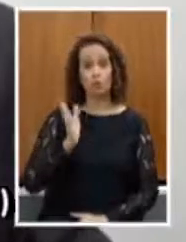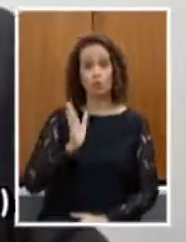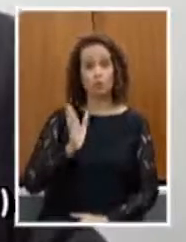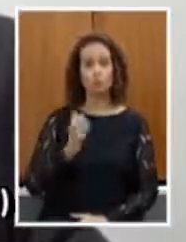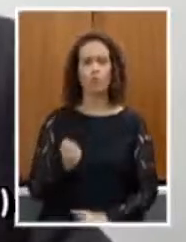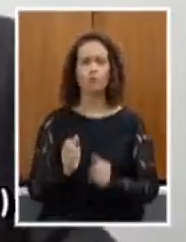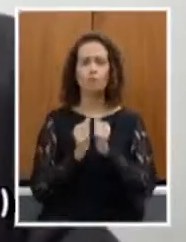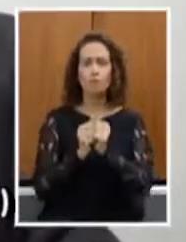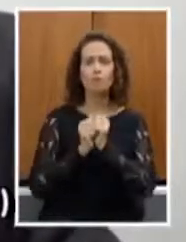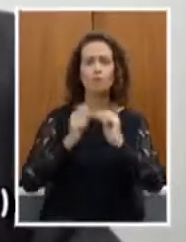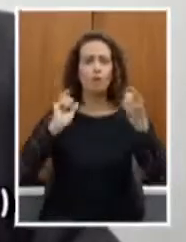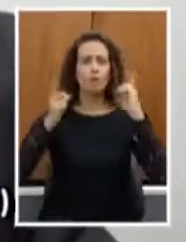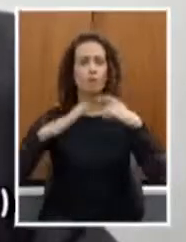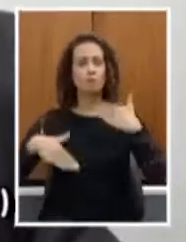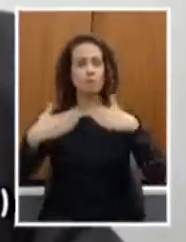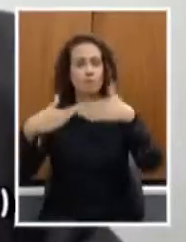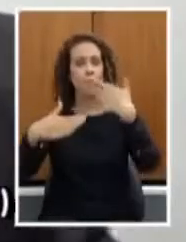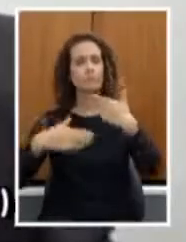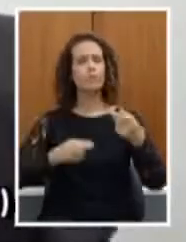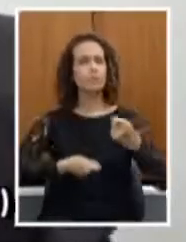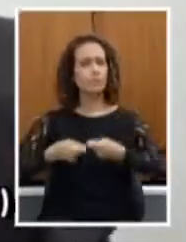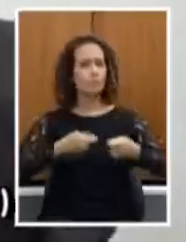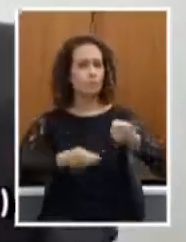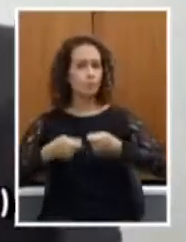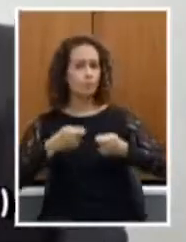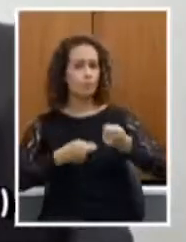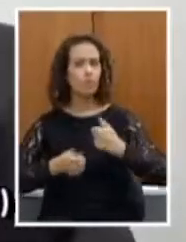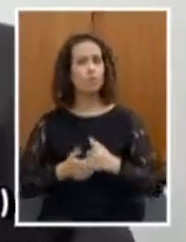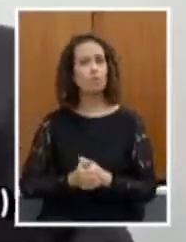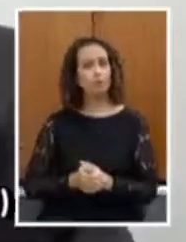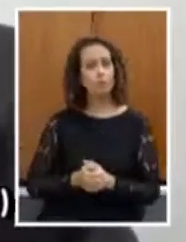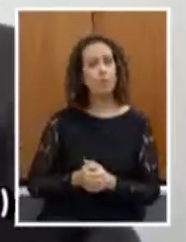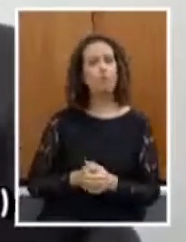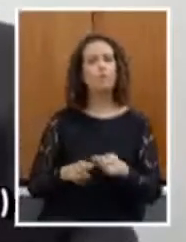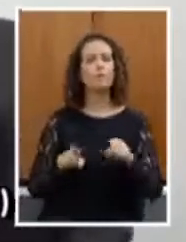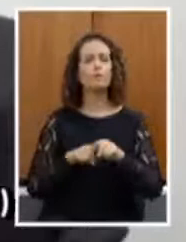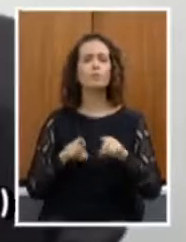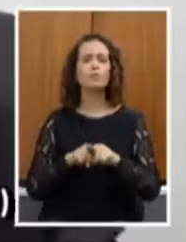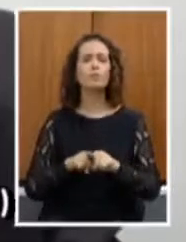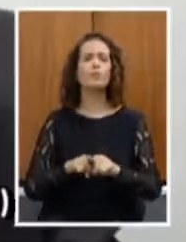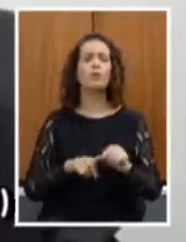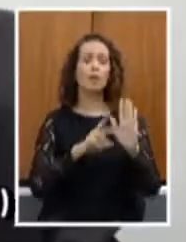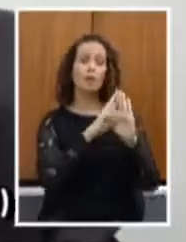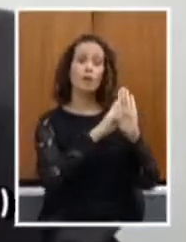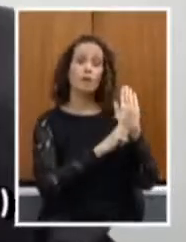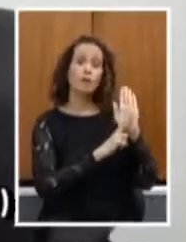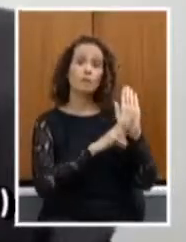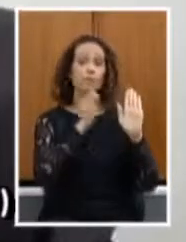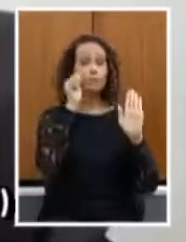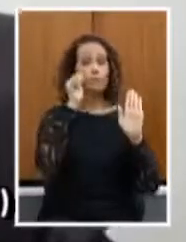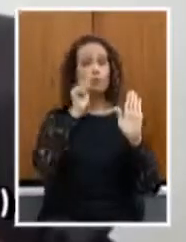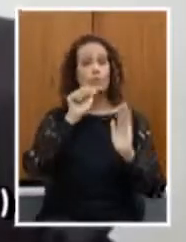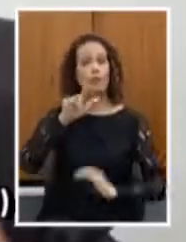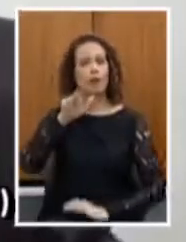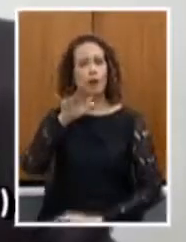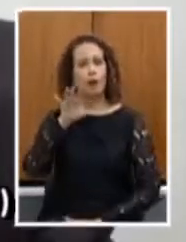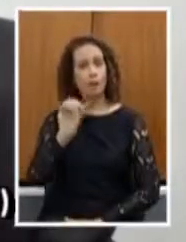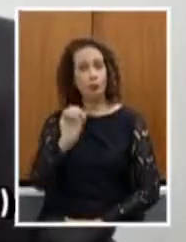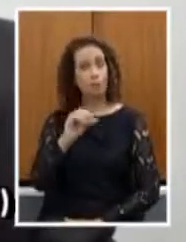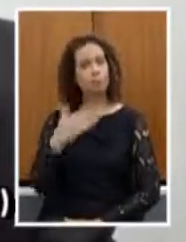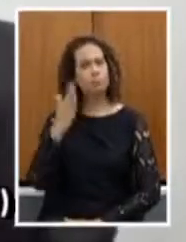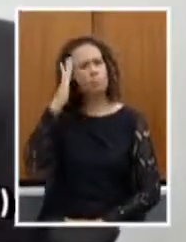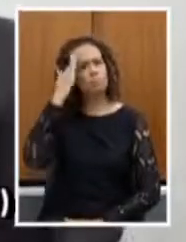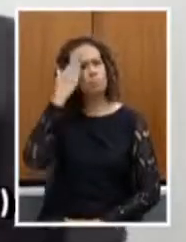do desenvolvimento econômico, presidida pela relatora, presidente, deputada Laura Serrano, que entendeu,